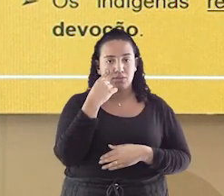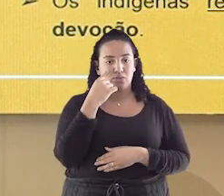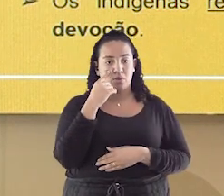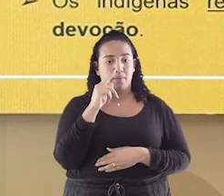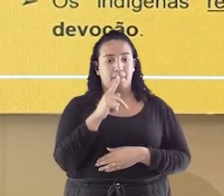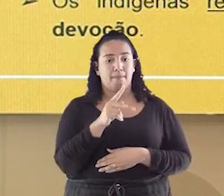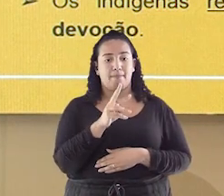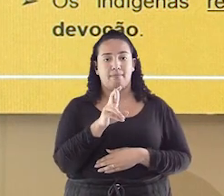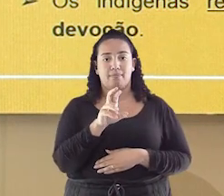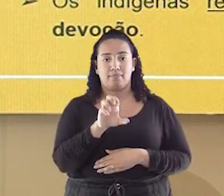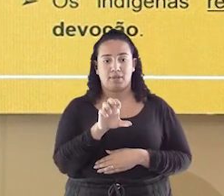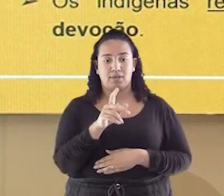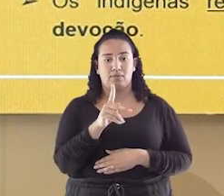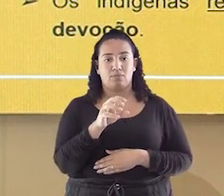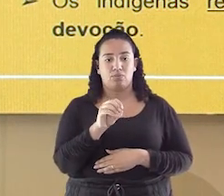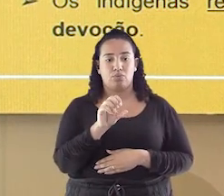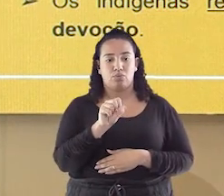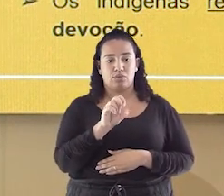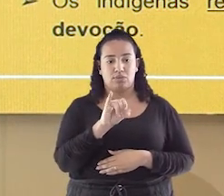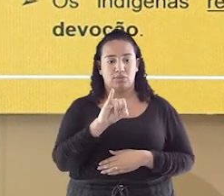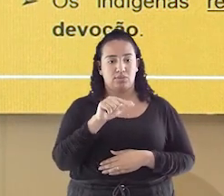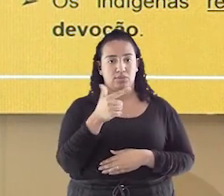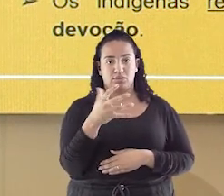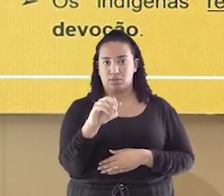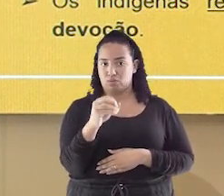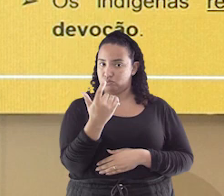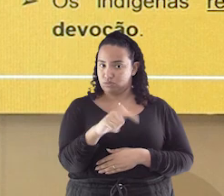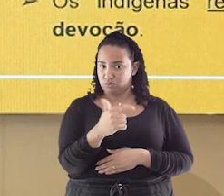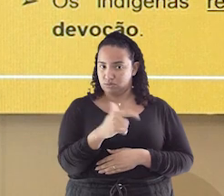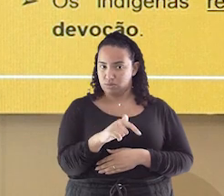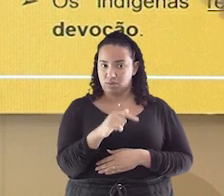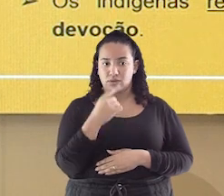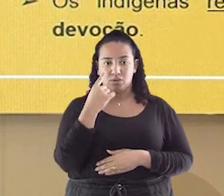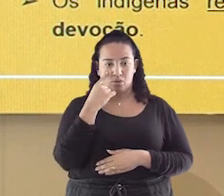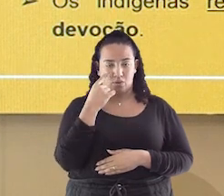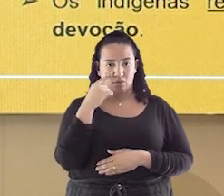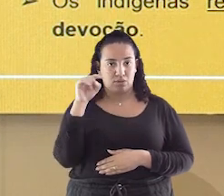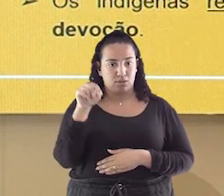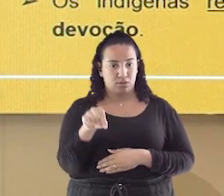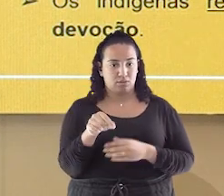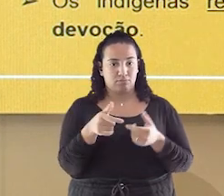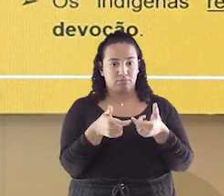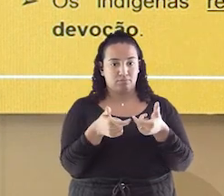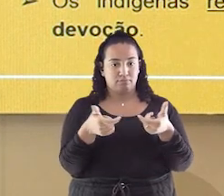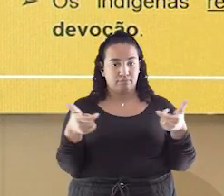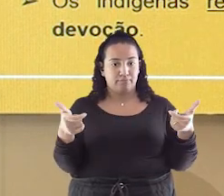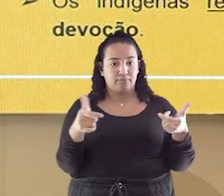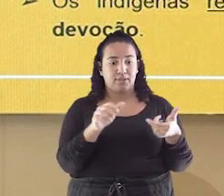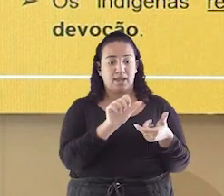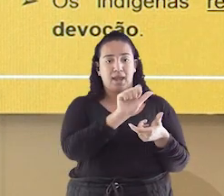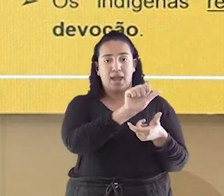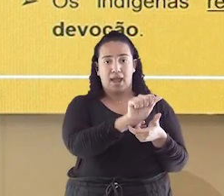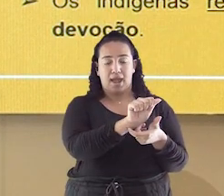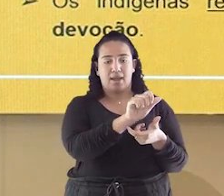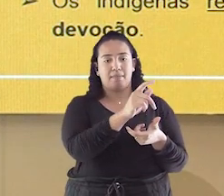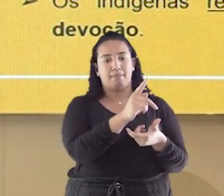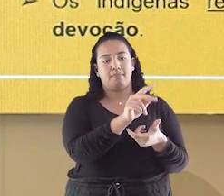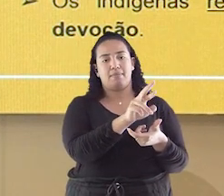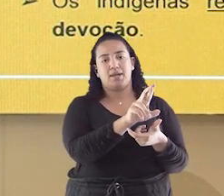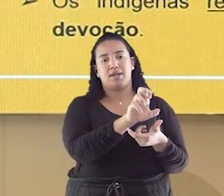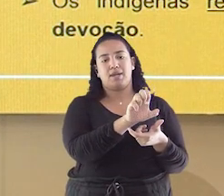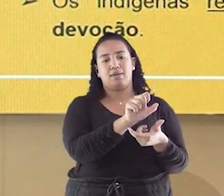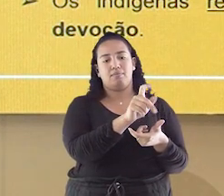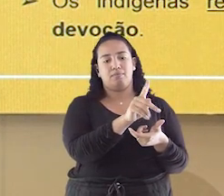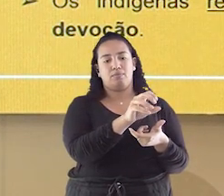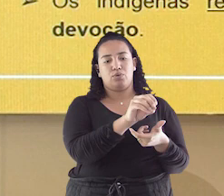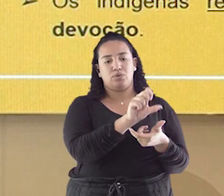sem preposição, a proteção. A proteção é objeto indireto porque apresenta a preposição